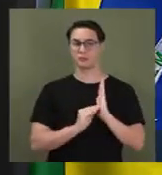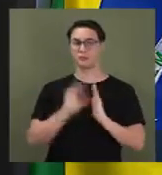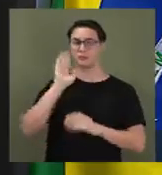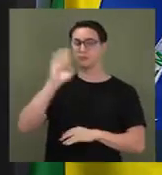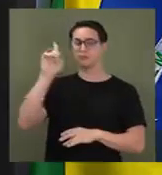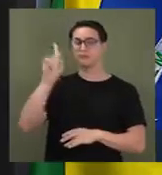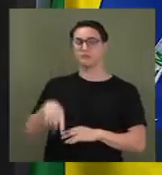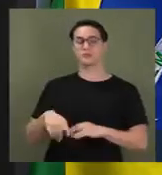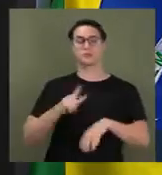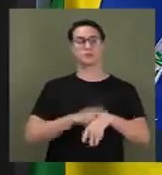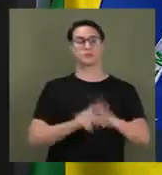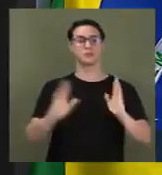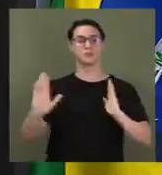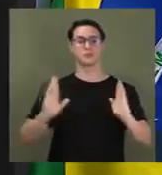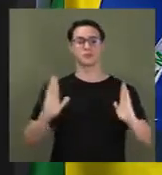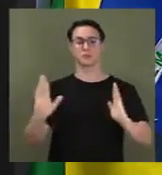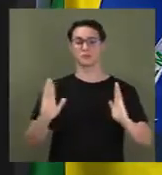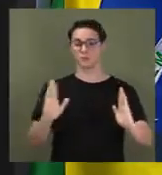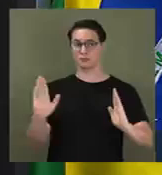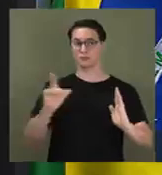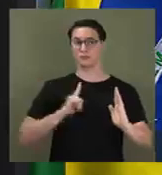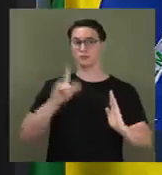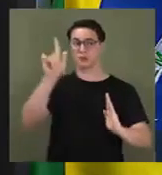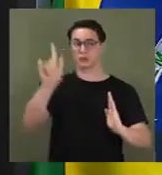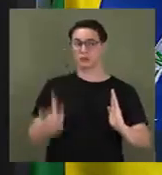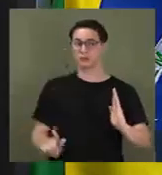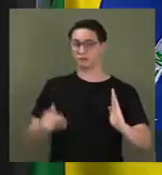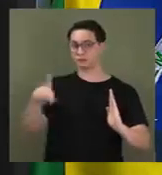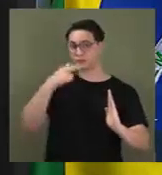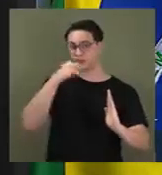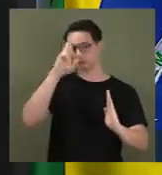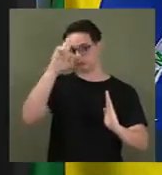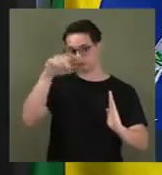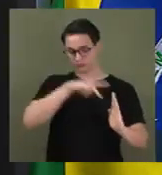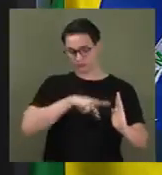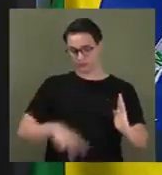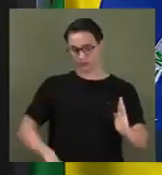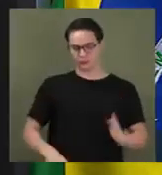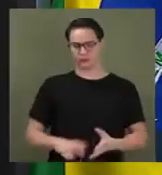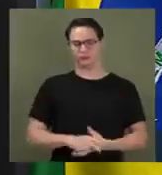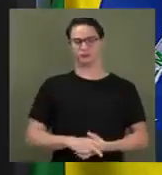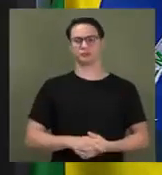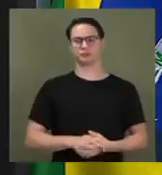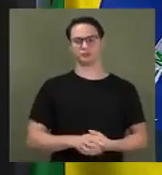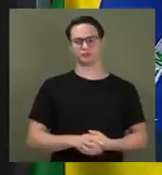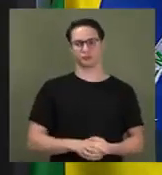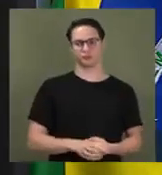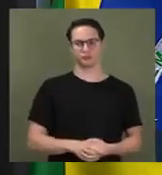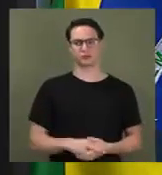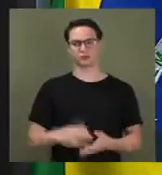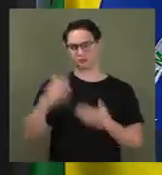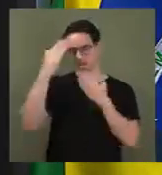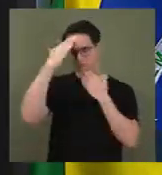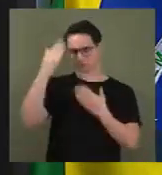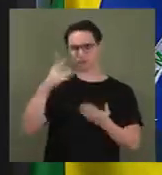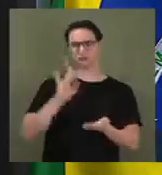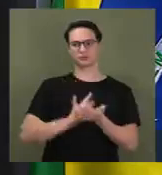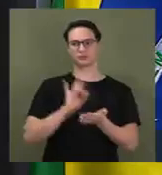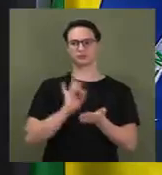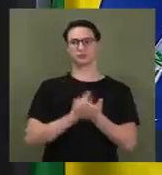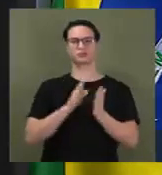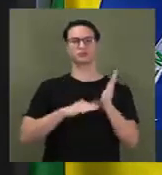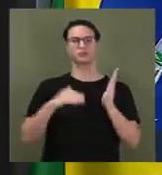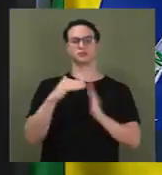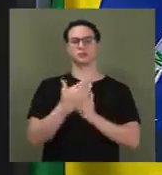principalmente durante a sua gestão na presidência dessa casa. Eu agradeço de antemão a todos os